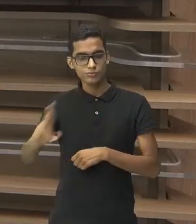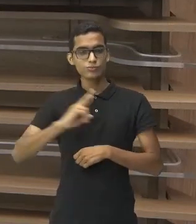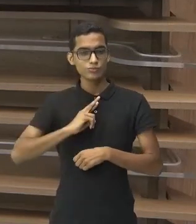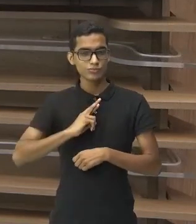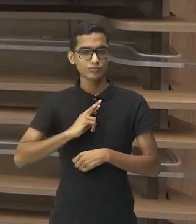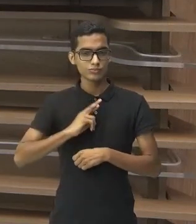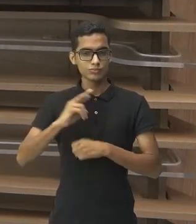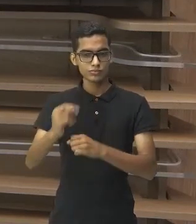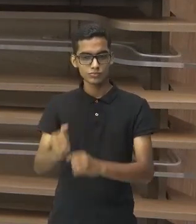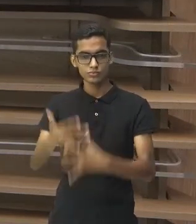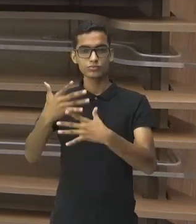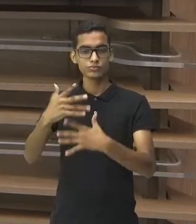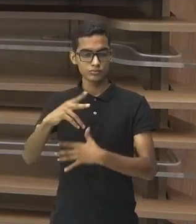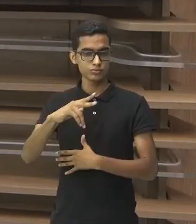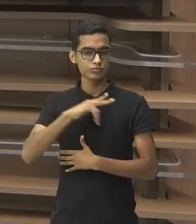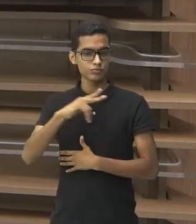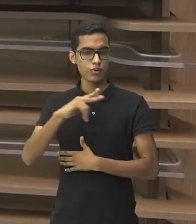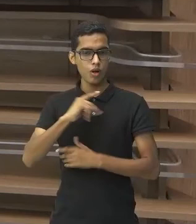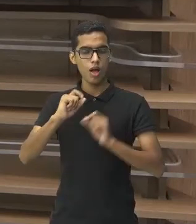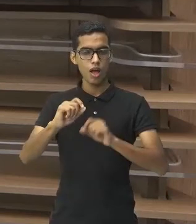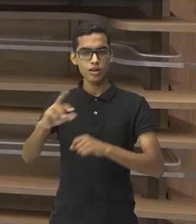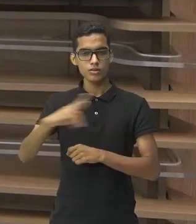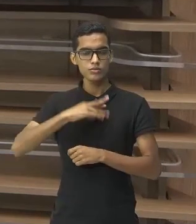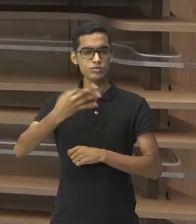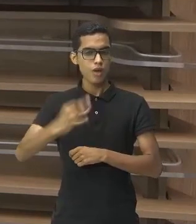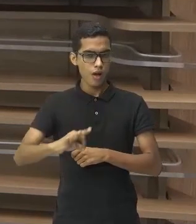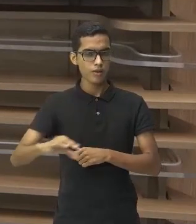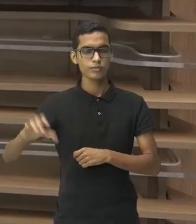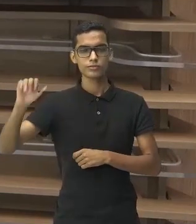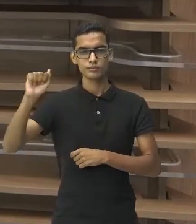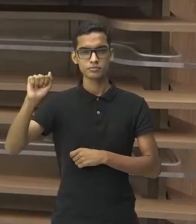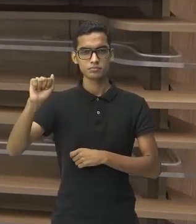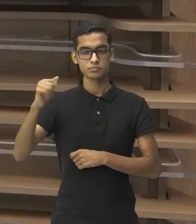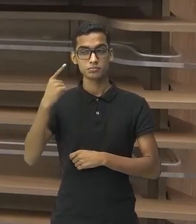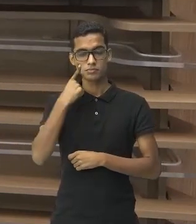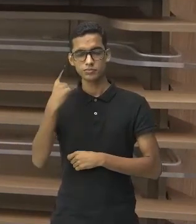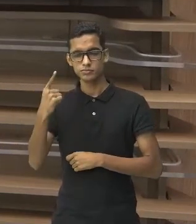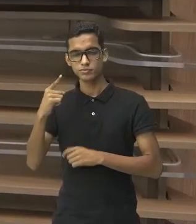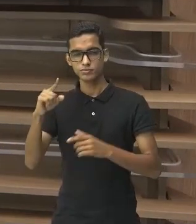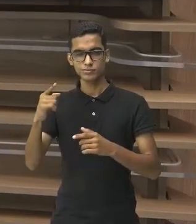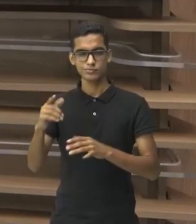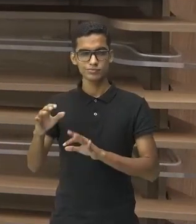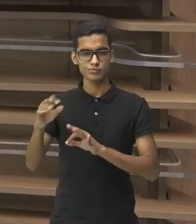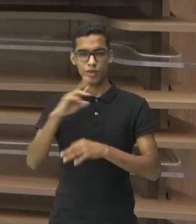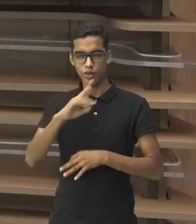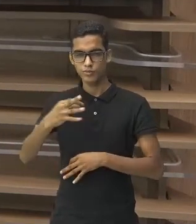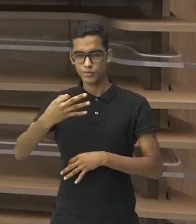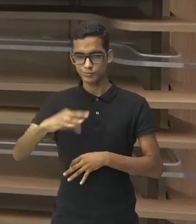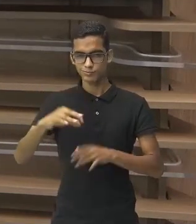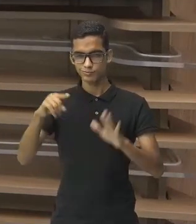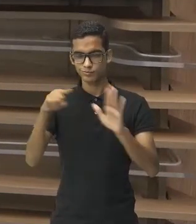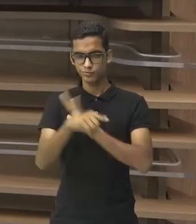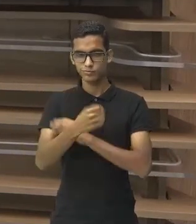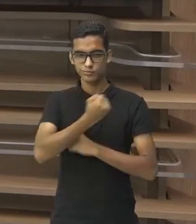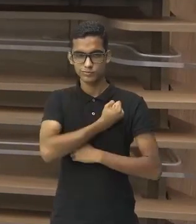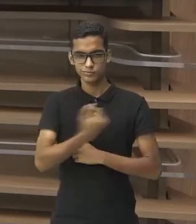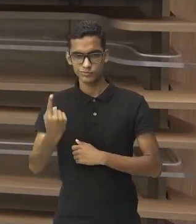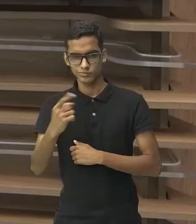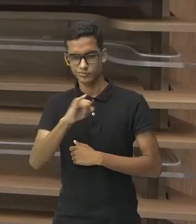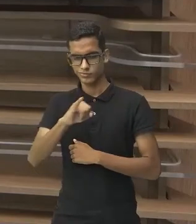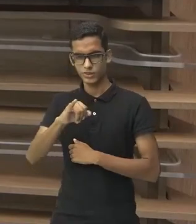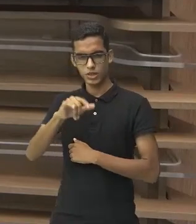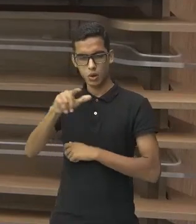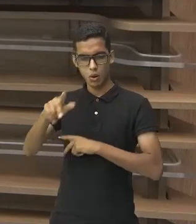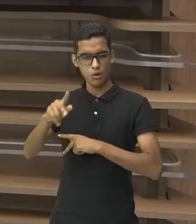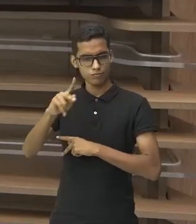nosso chat privado que a resposta correta é a letra A. Vamos agora ao gabarito da primeira questão, ver se o povo conseguiu compreender